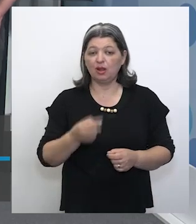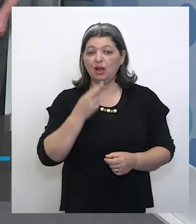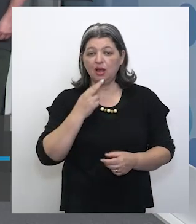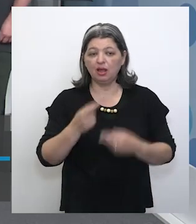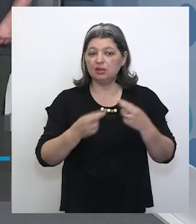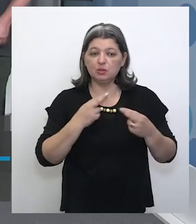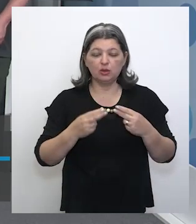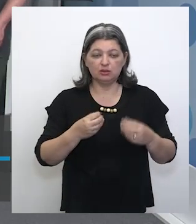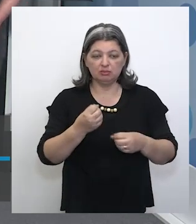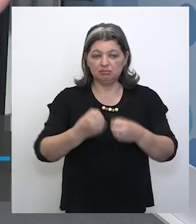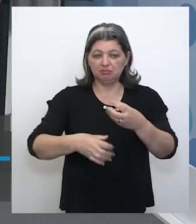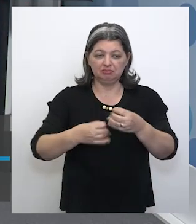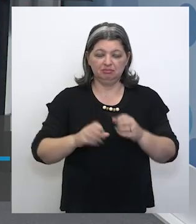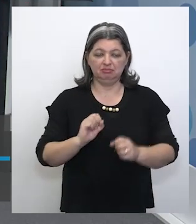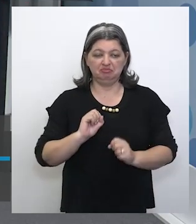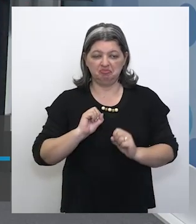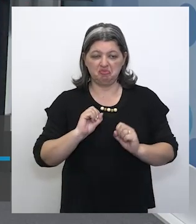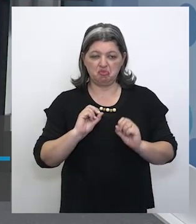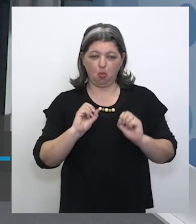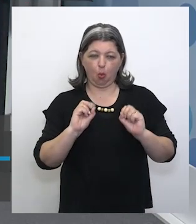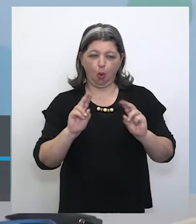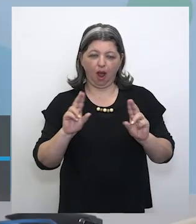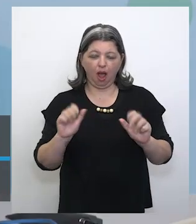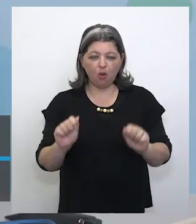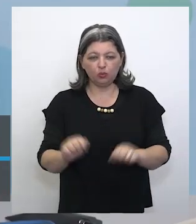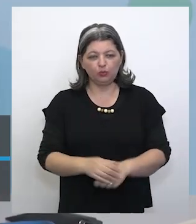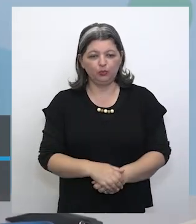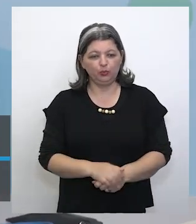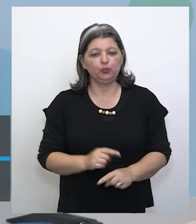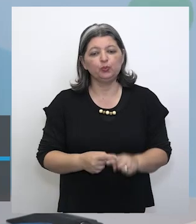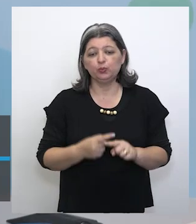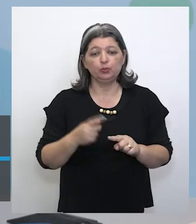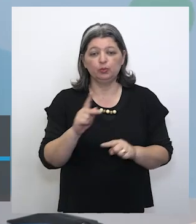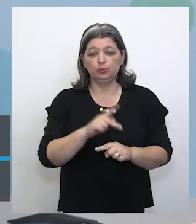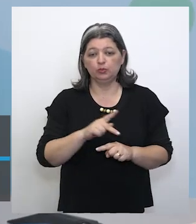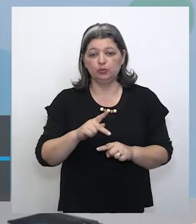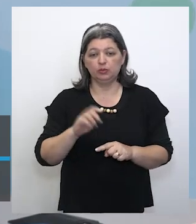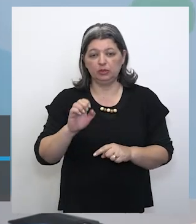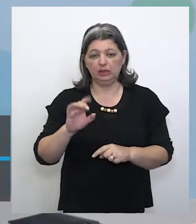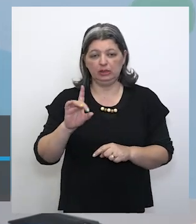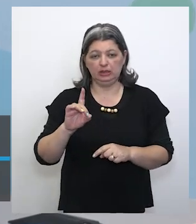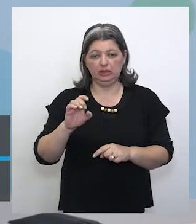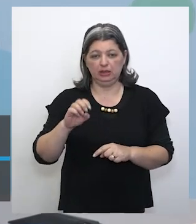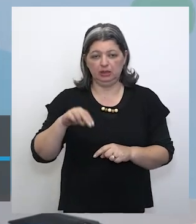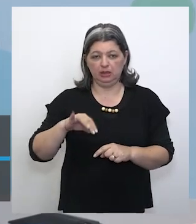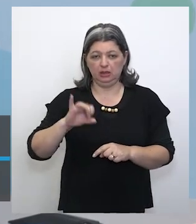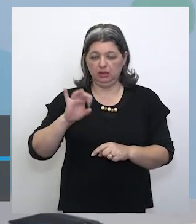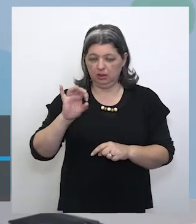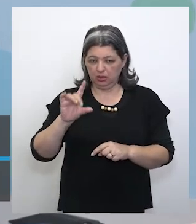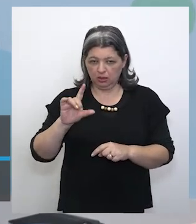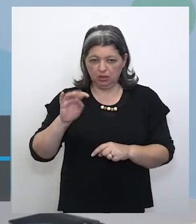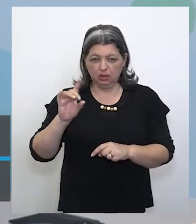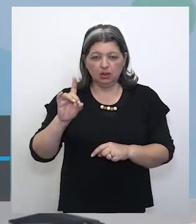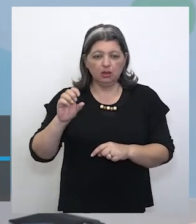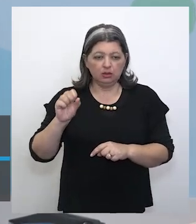lá. Uau, more. Olha aqui. O Edenildes, increased.